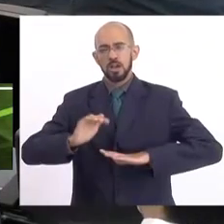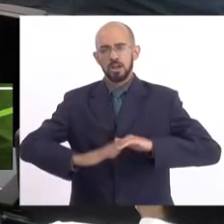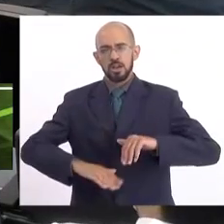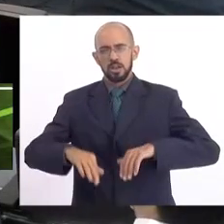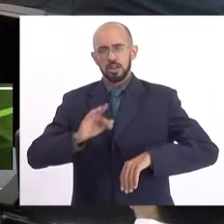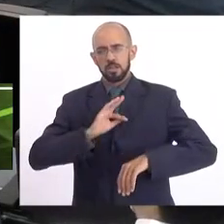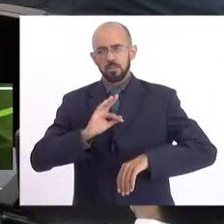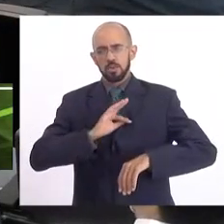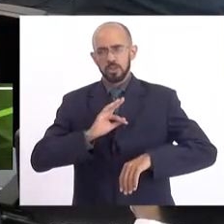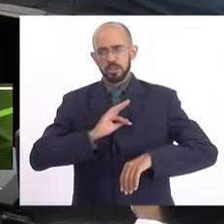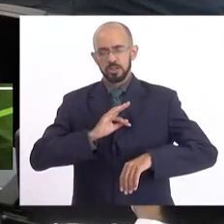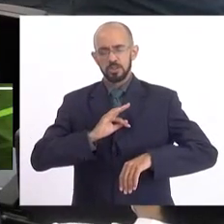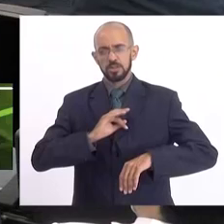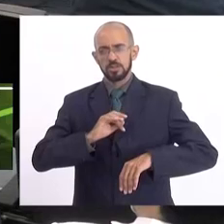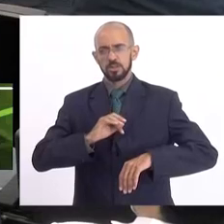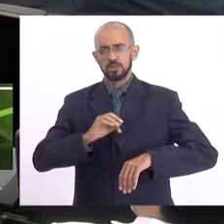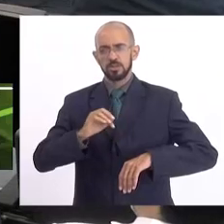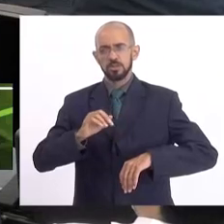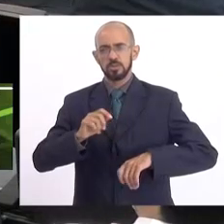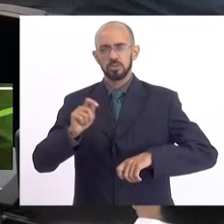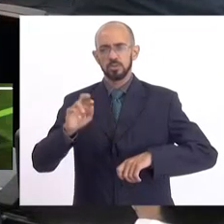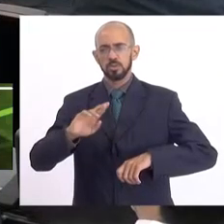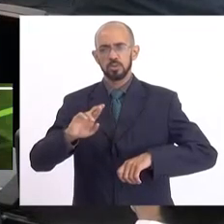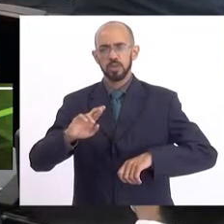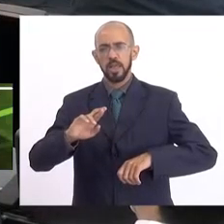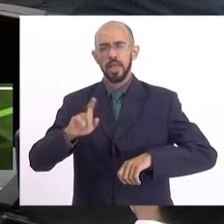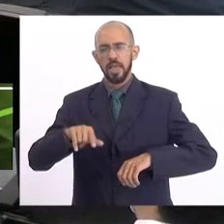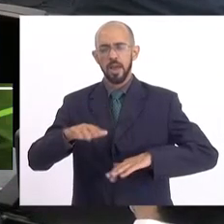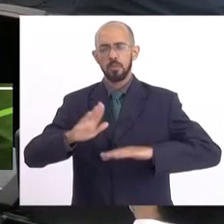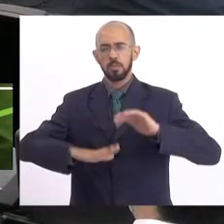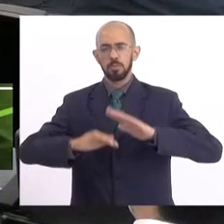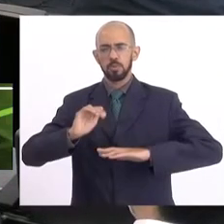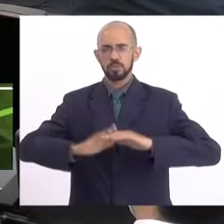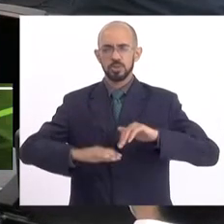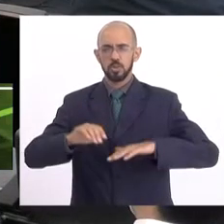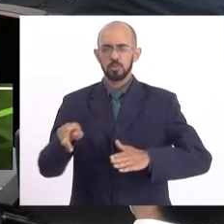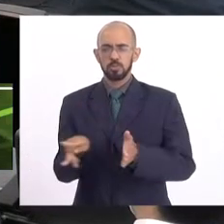como um todo são indelegáveis, né? São carreiras de Estado. Então, é